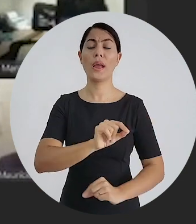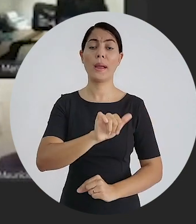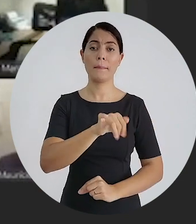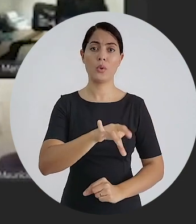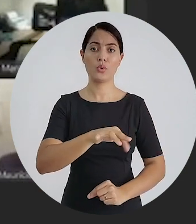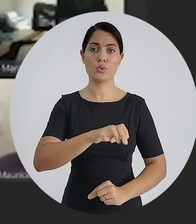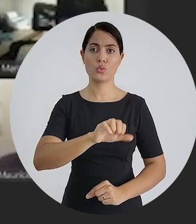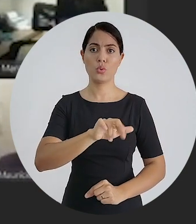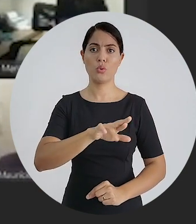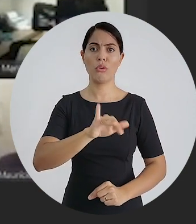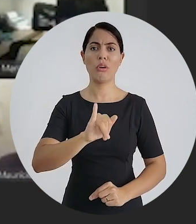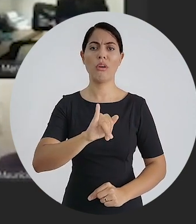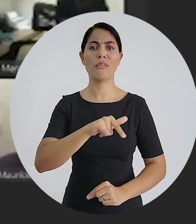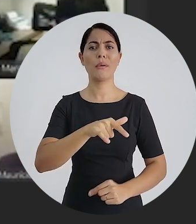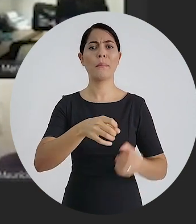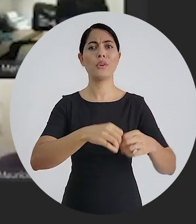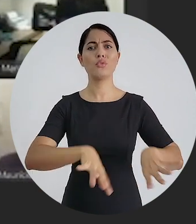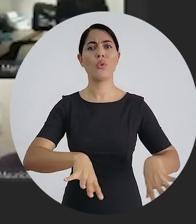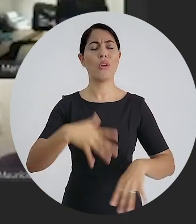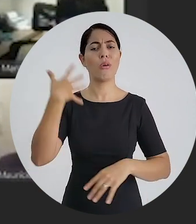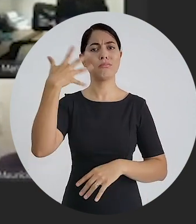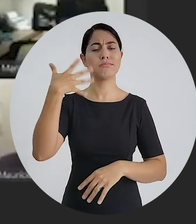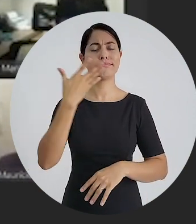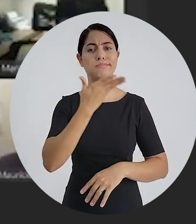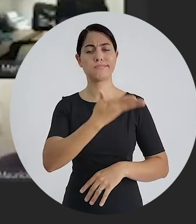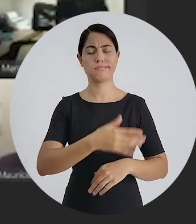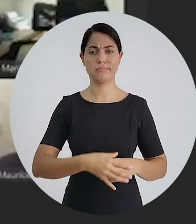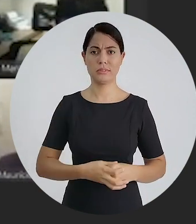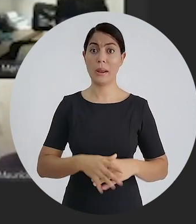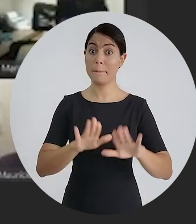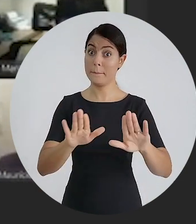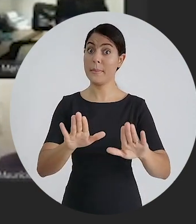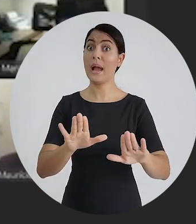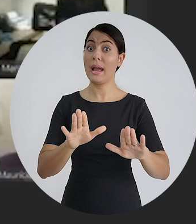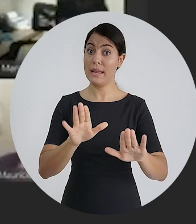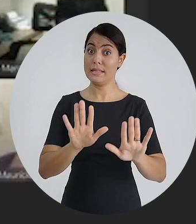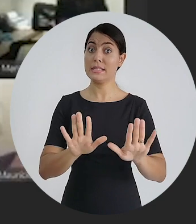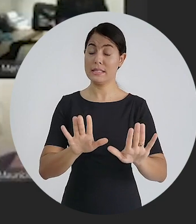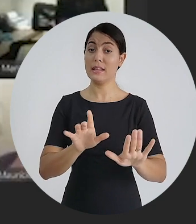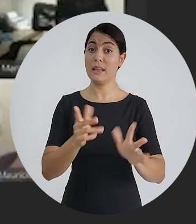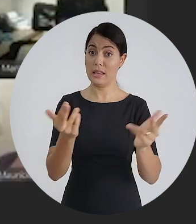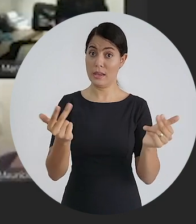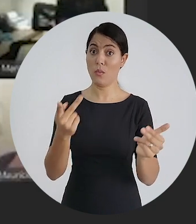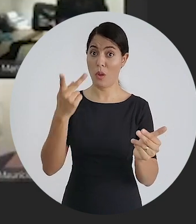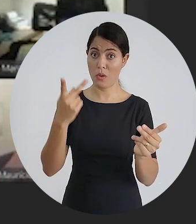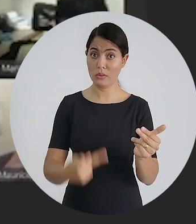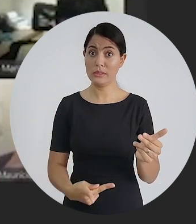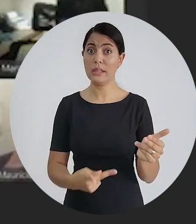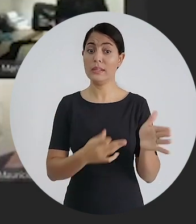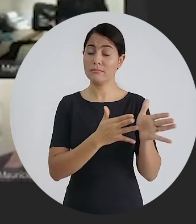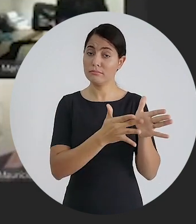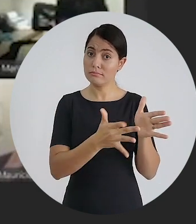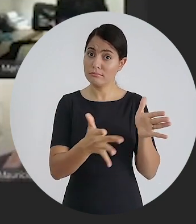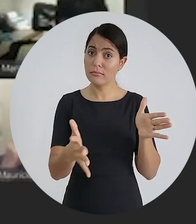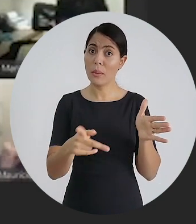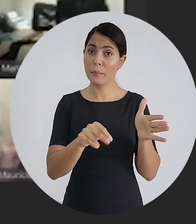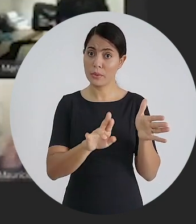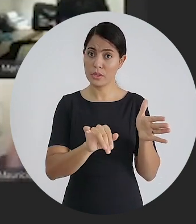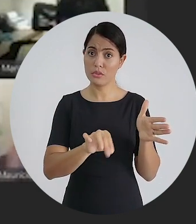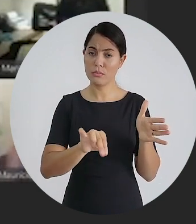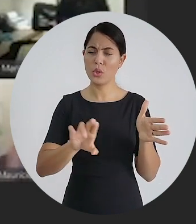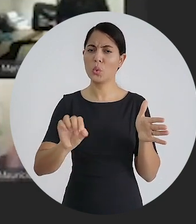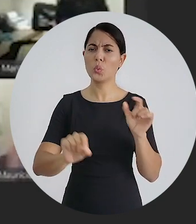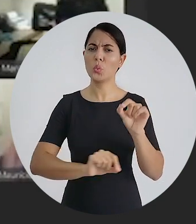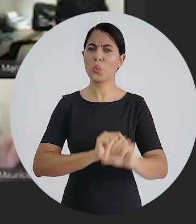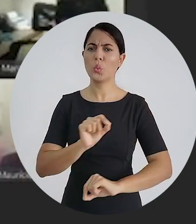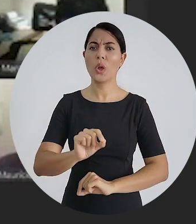curiae na ação civil pública restou prejudicada. No entanto, neste mesmo procedimento, postula a CNDA do